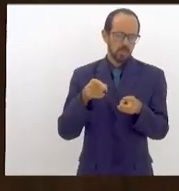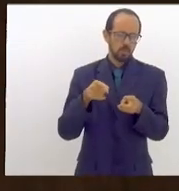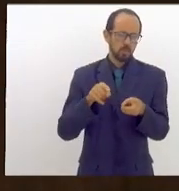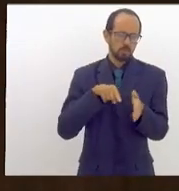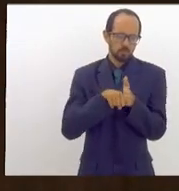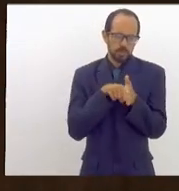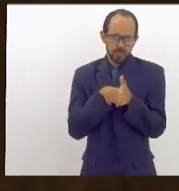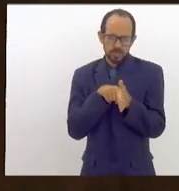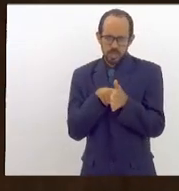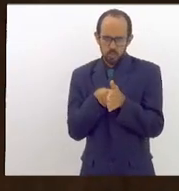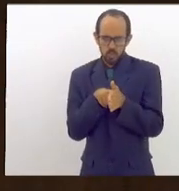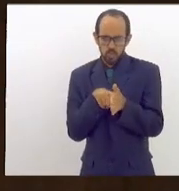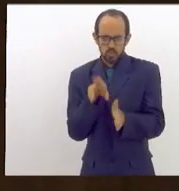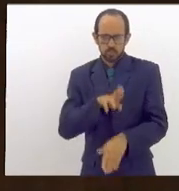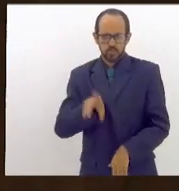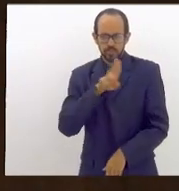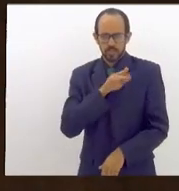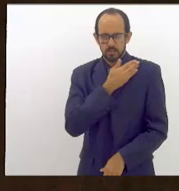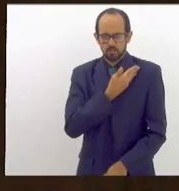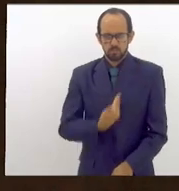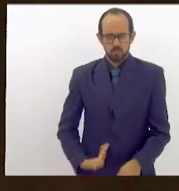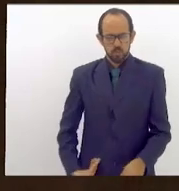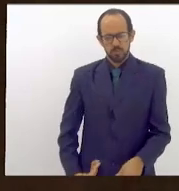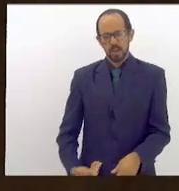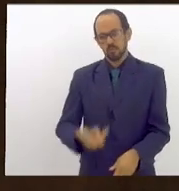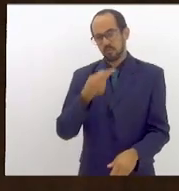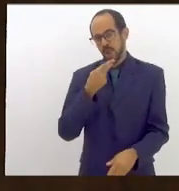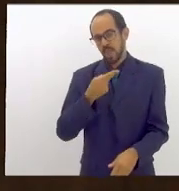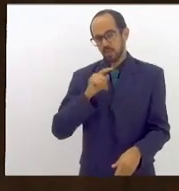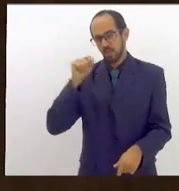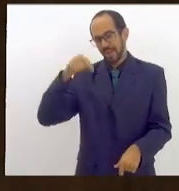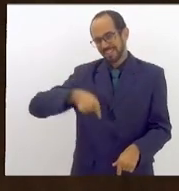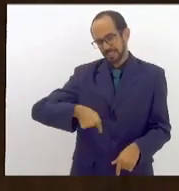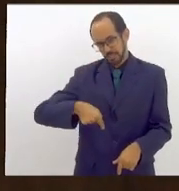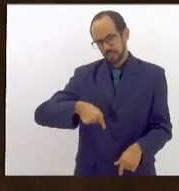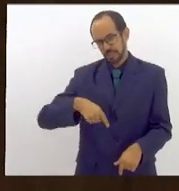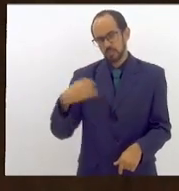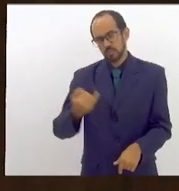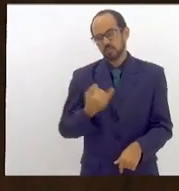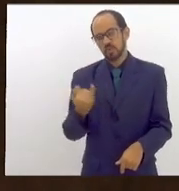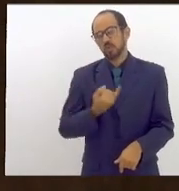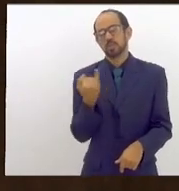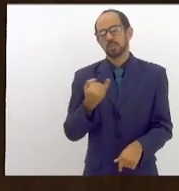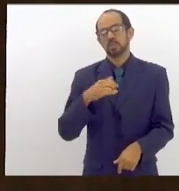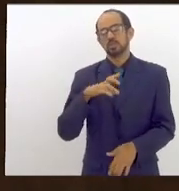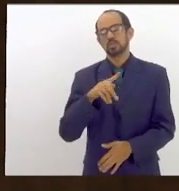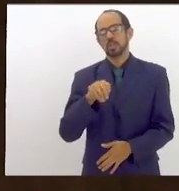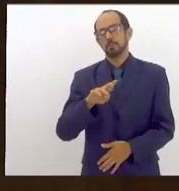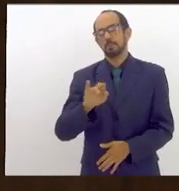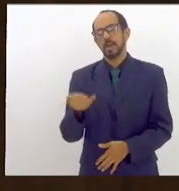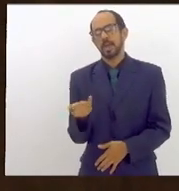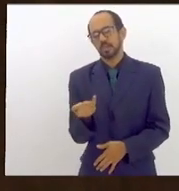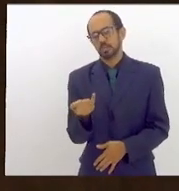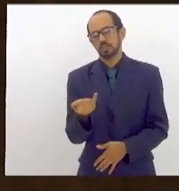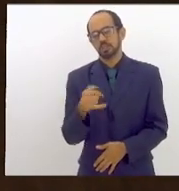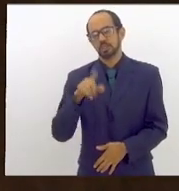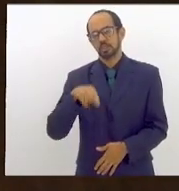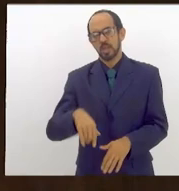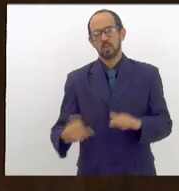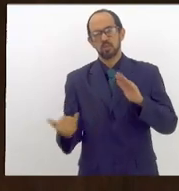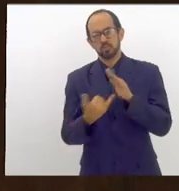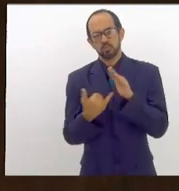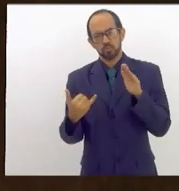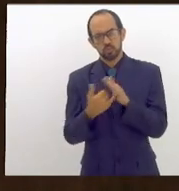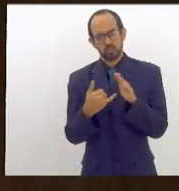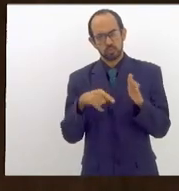de uma universidade pública destacando aqui a importância do se perde como o Instituto de